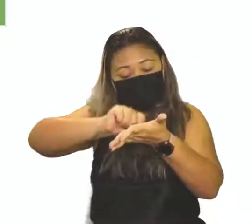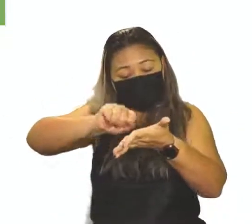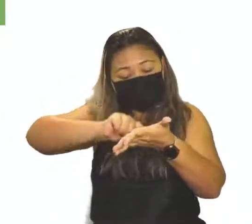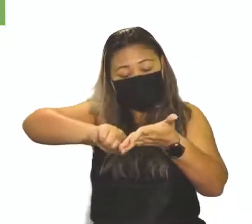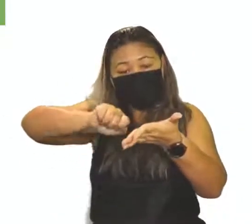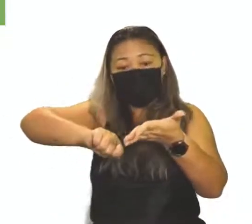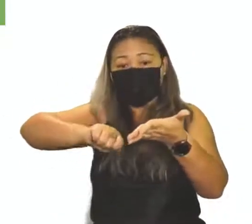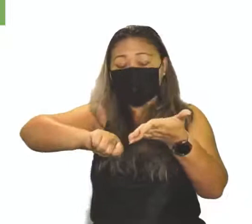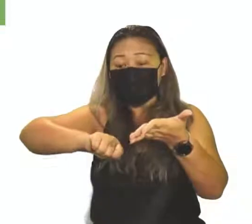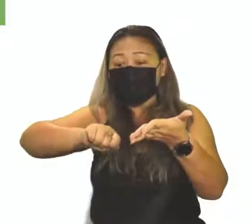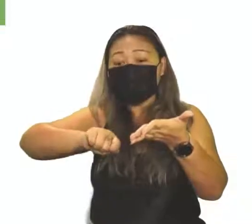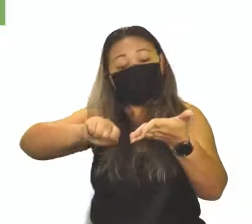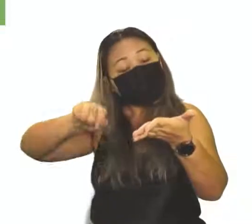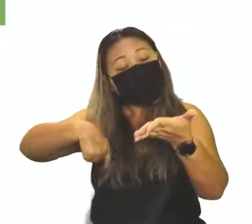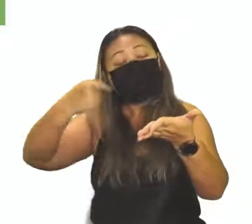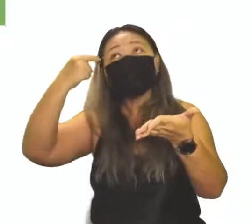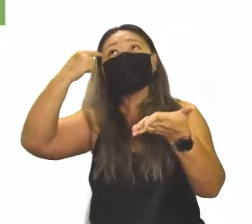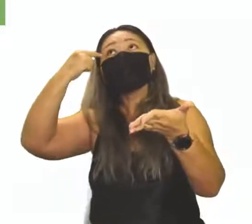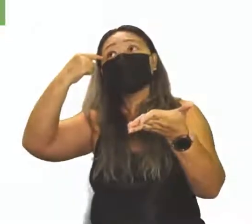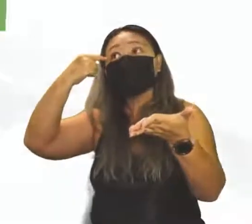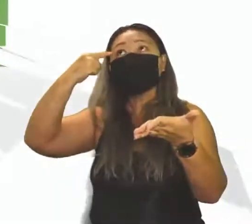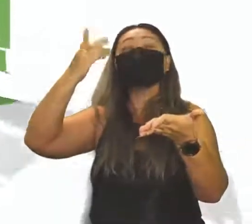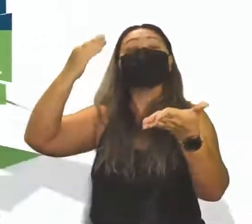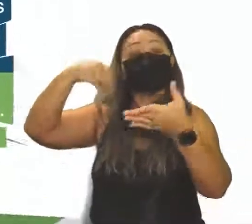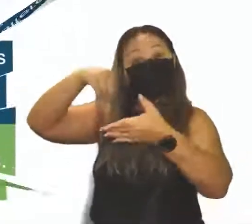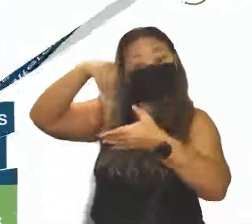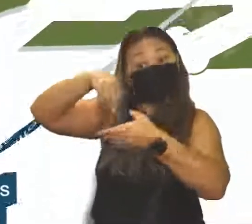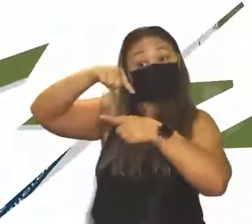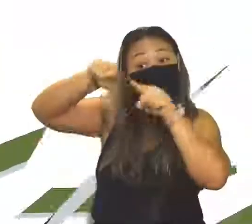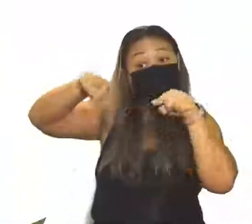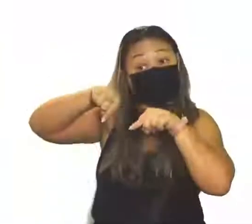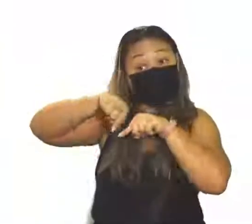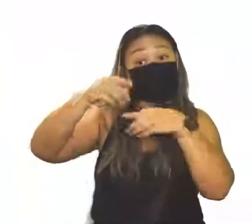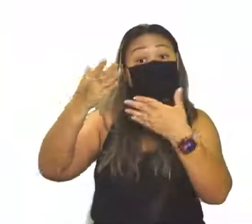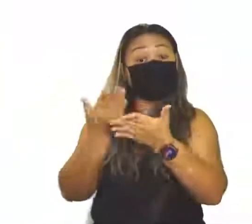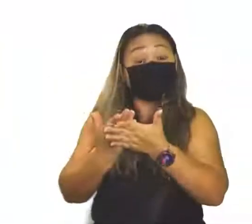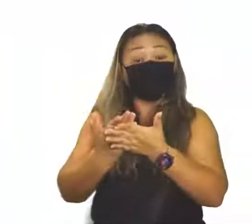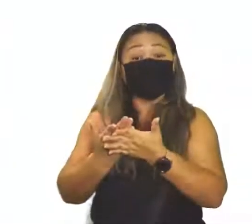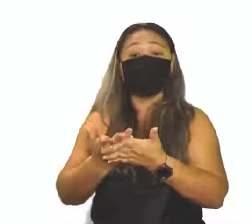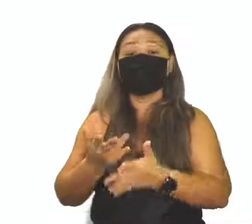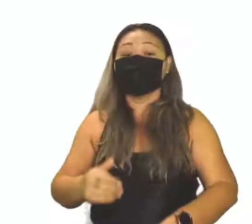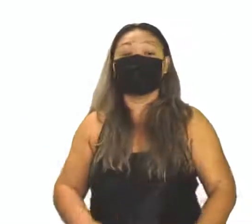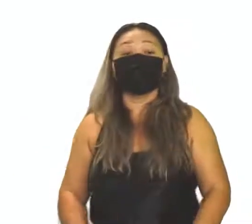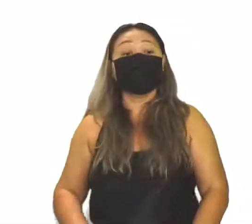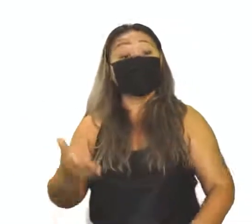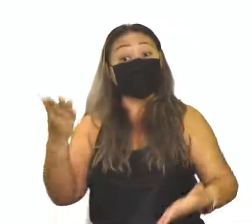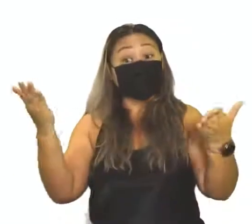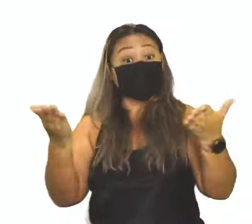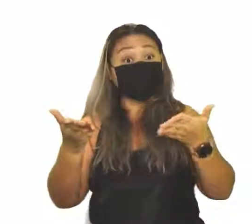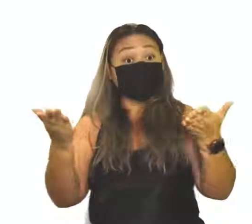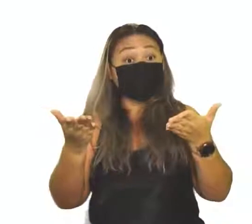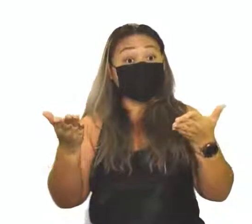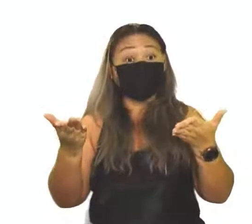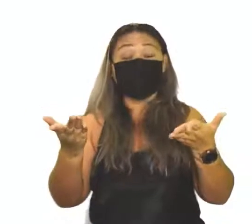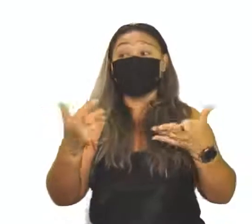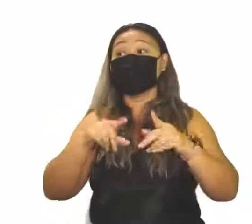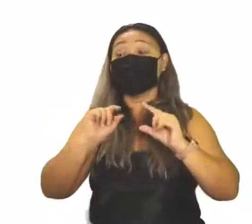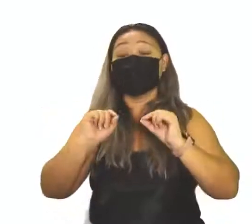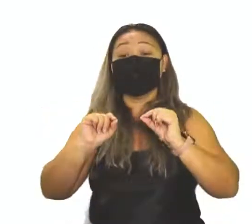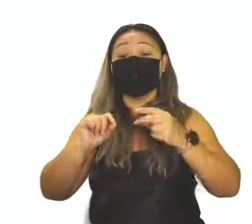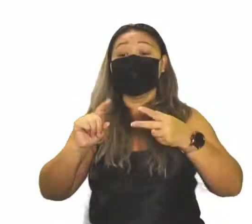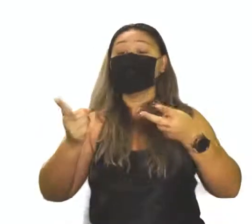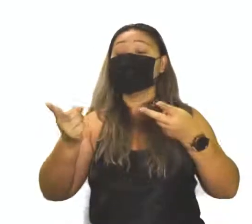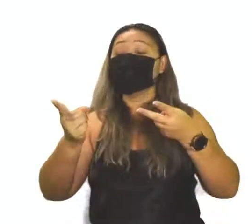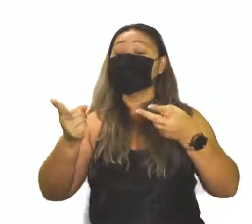das reflexões realizadas dentro da aula. Então vamos lá. Agora vamos conhecer os tipos